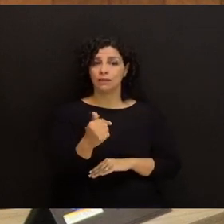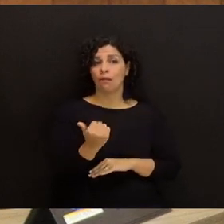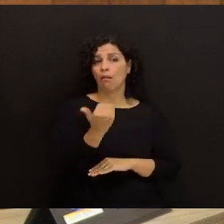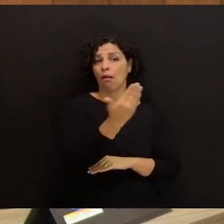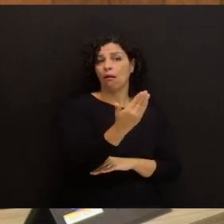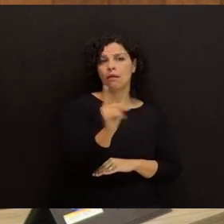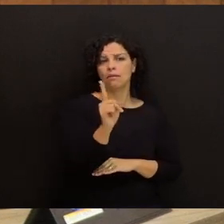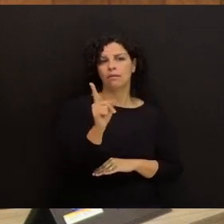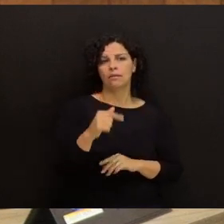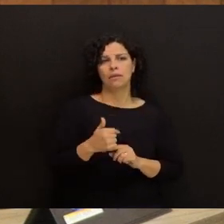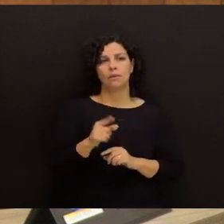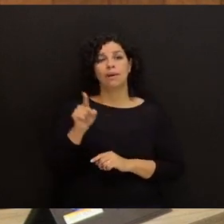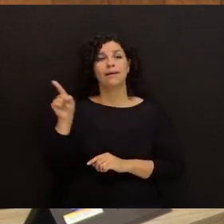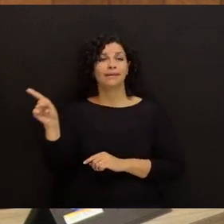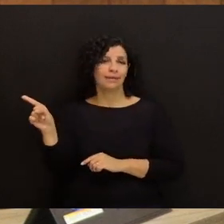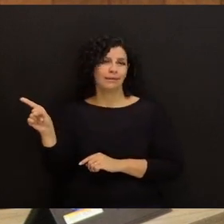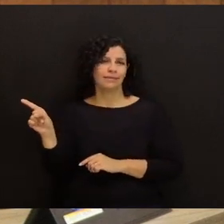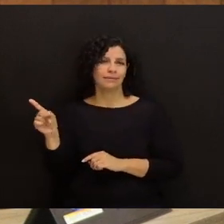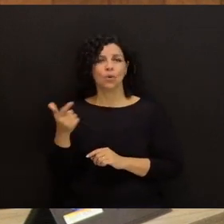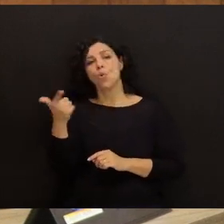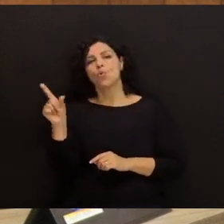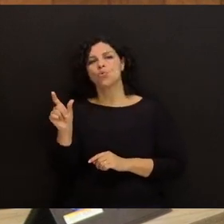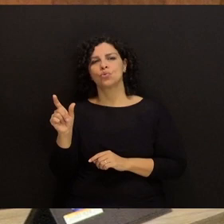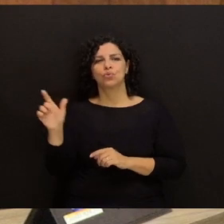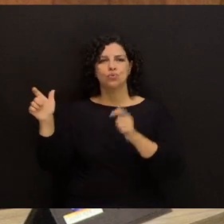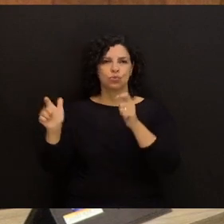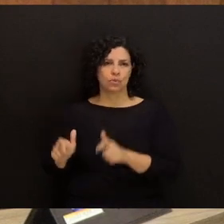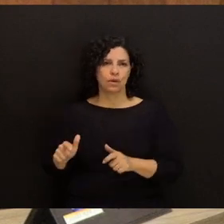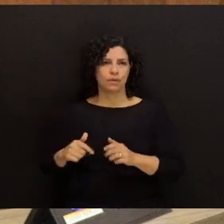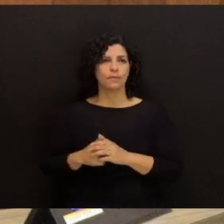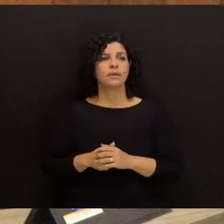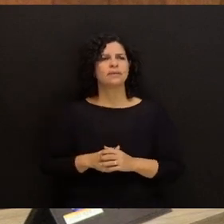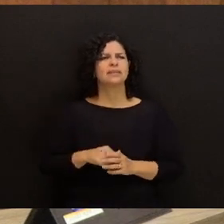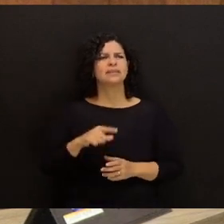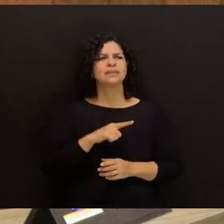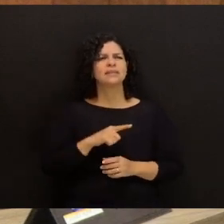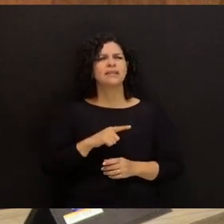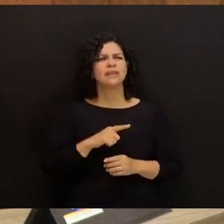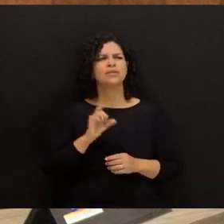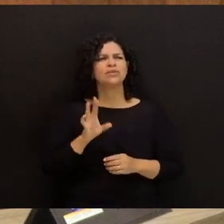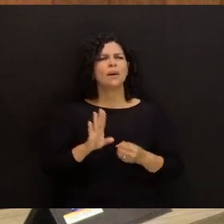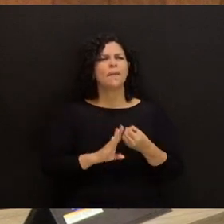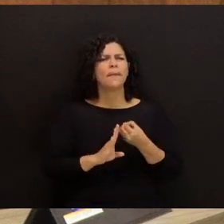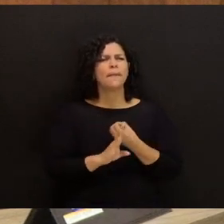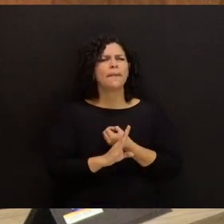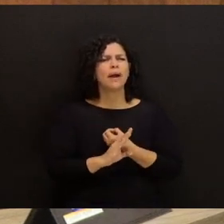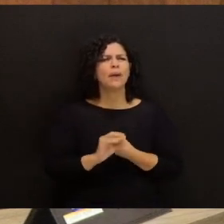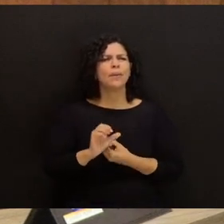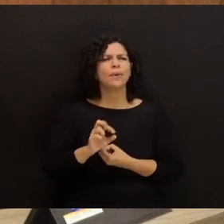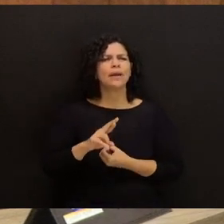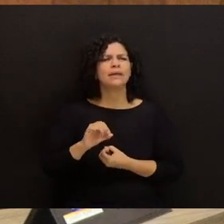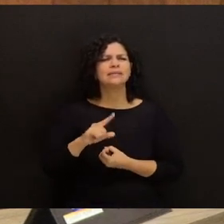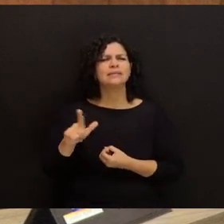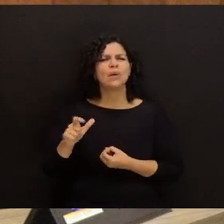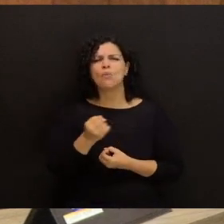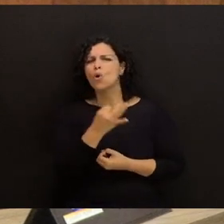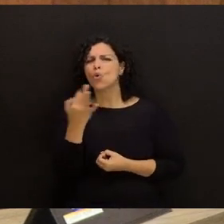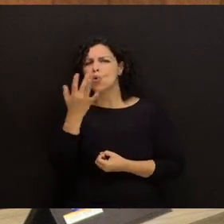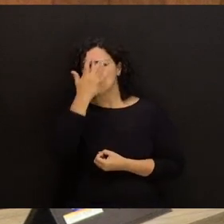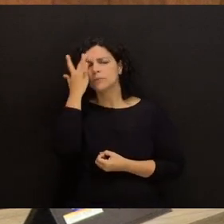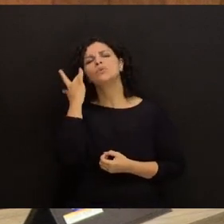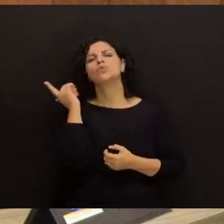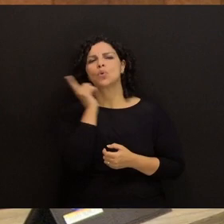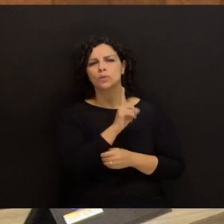lá pro divisa com Piraquara não não não não presenciei com exceção lá do Jardim Cristal acho que teve alguma coisa